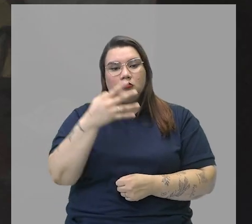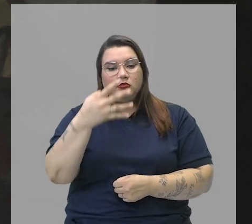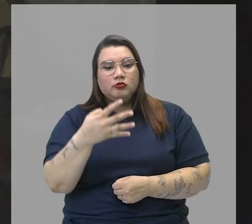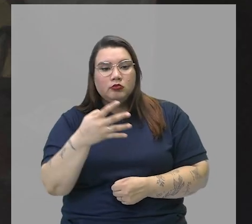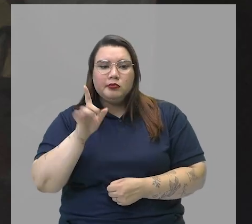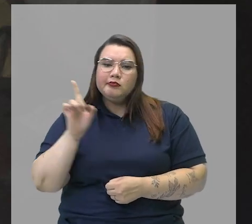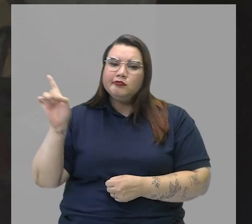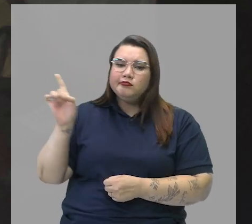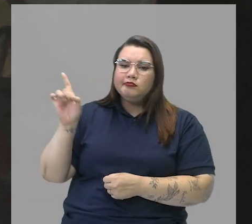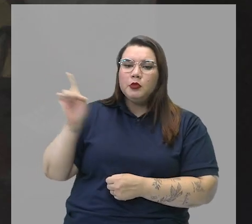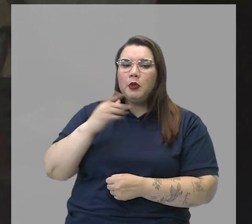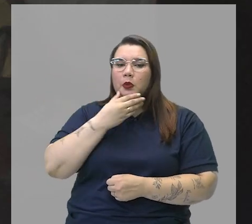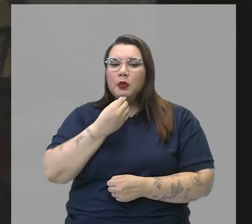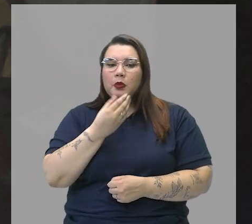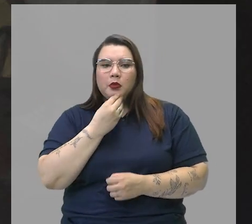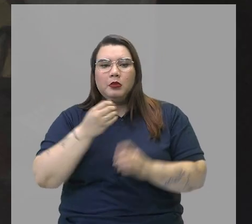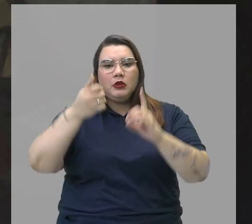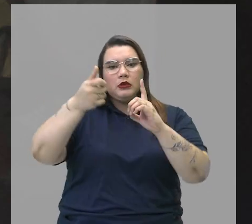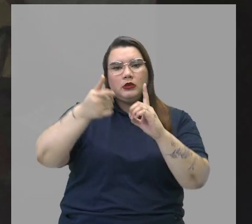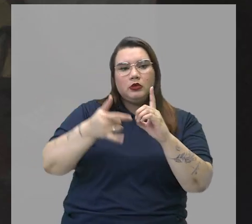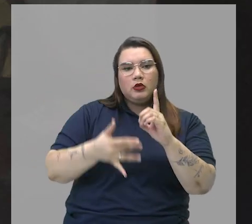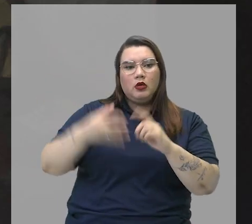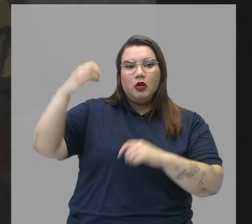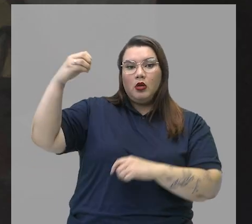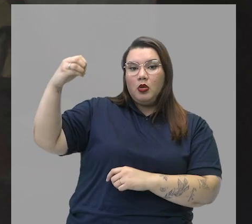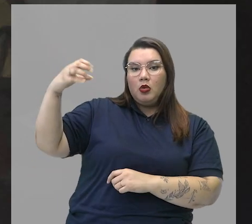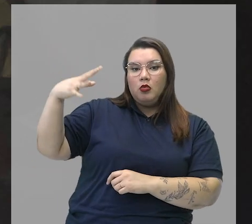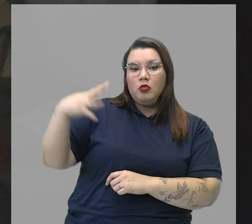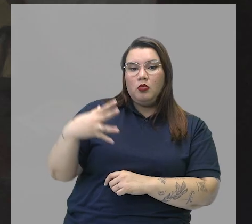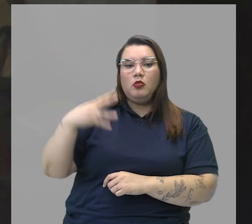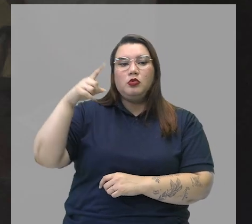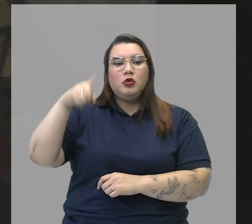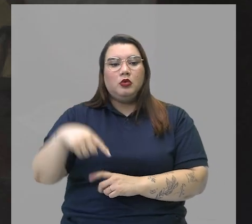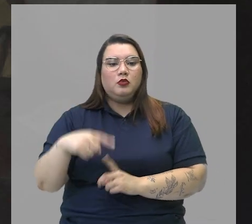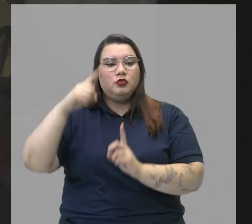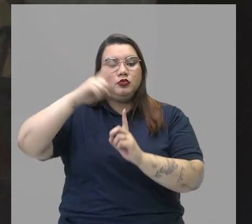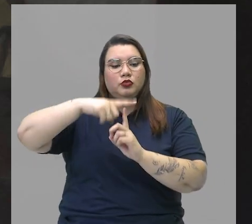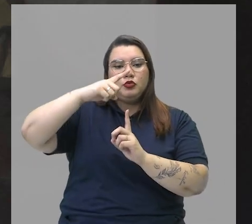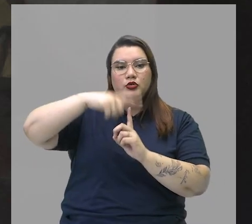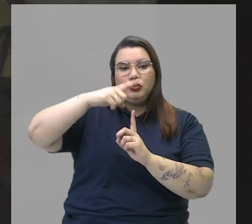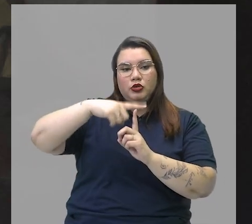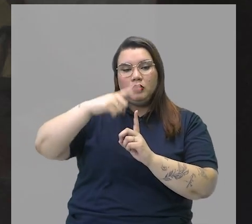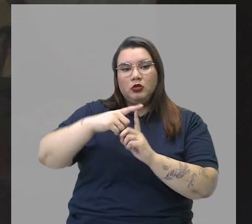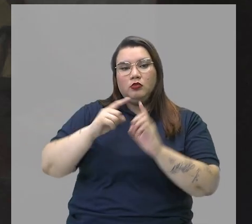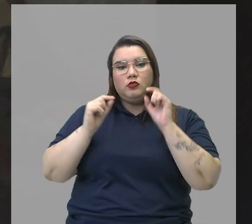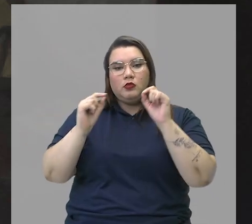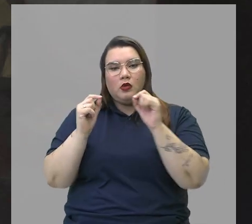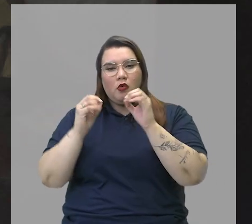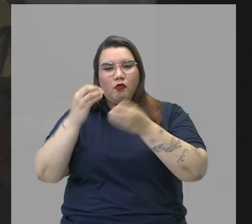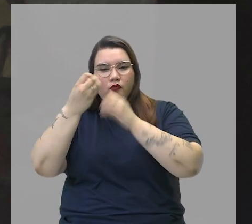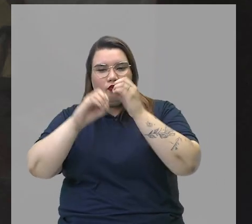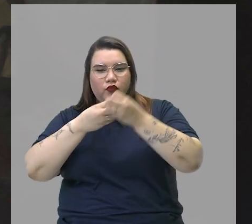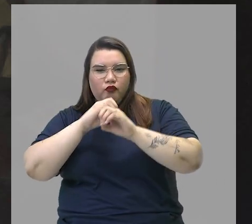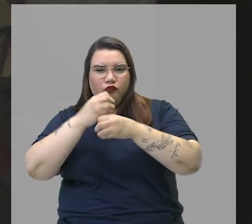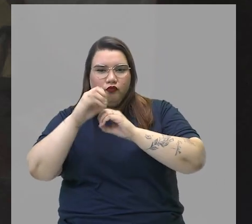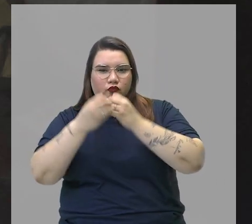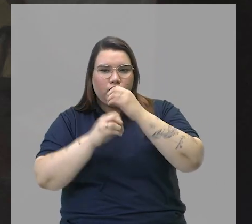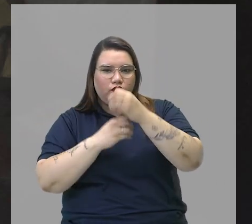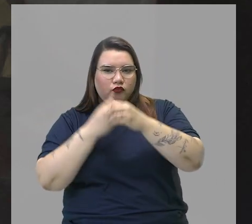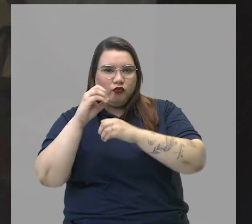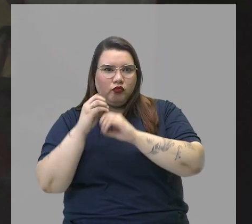1704, Isaac Newton descreveu a luz como sendo uma corrente